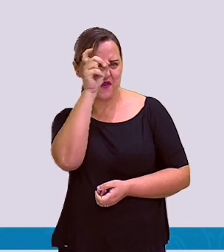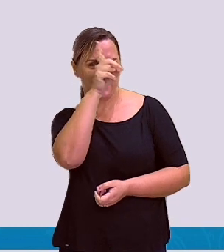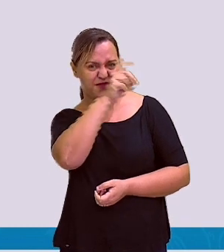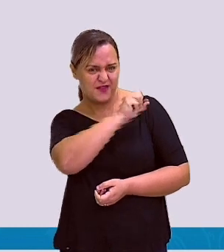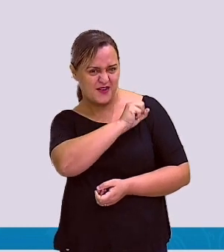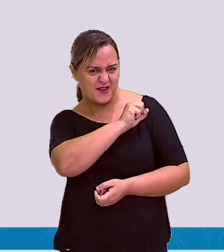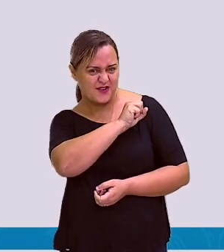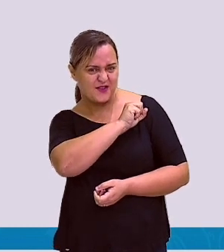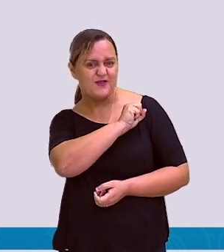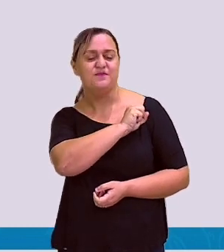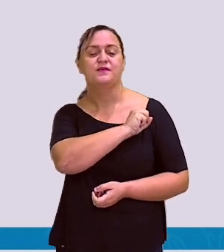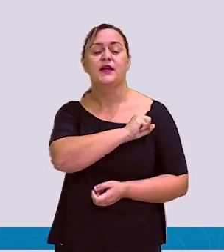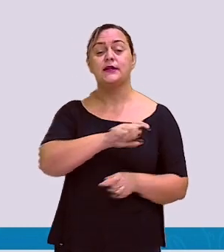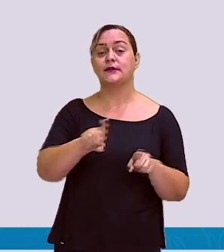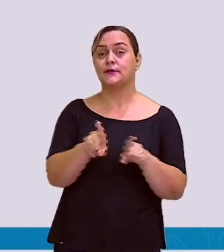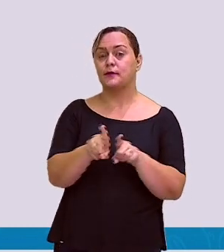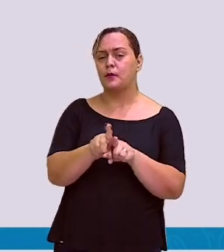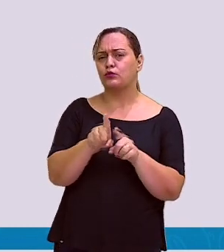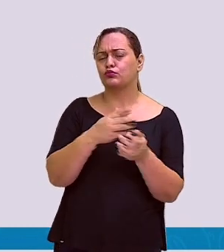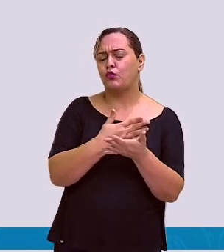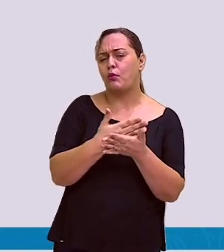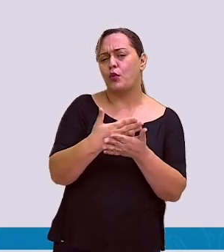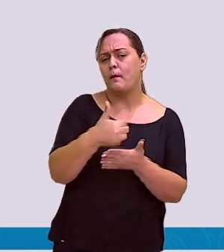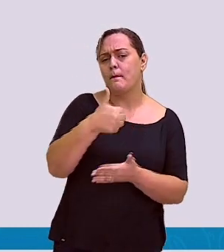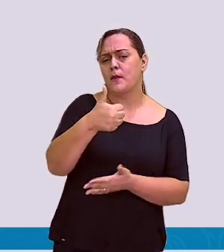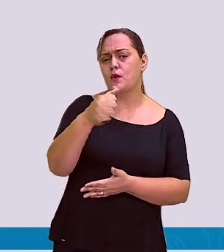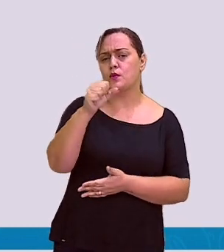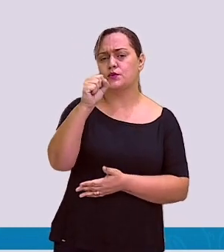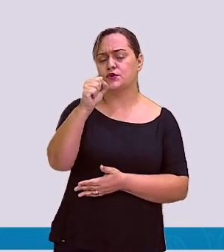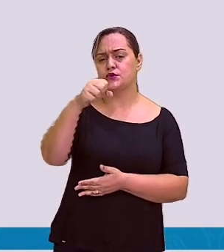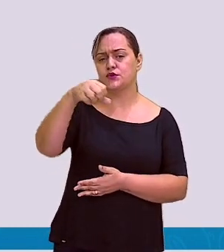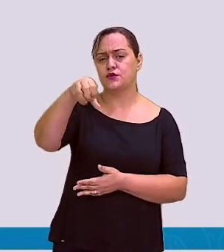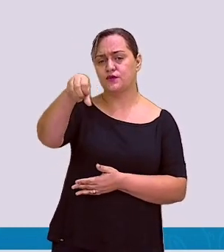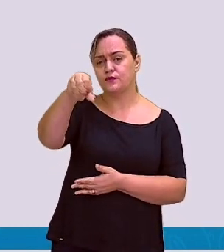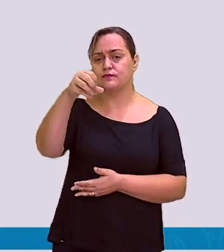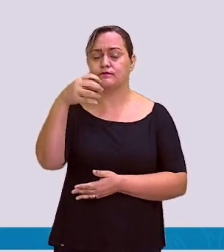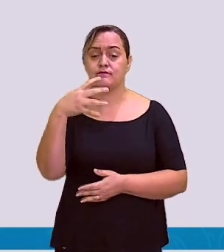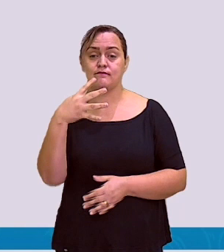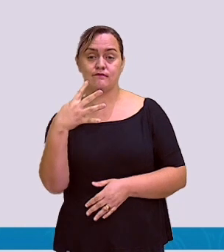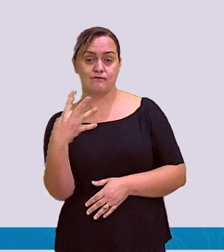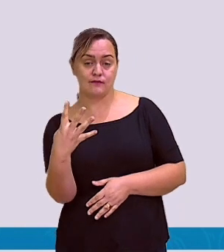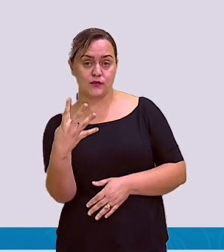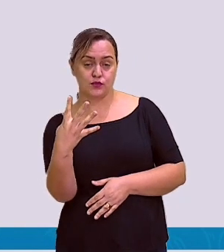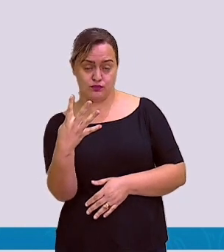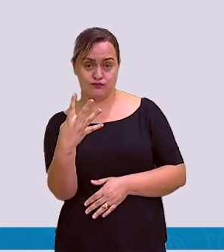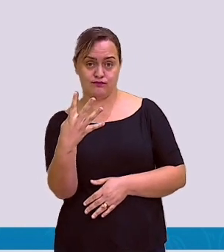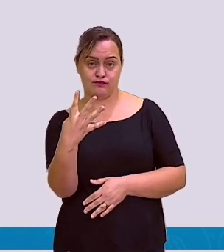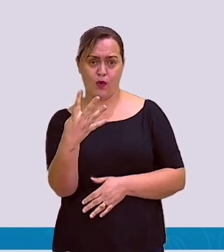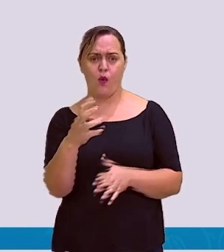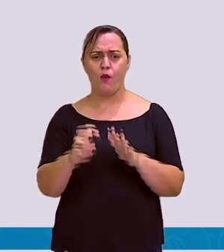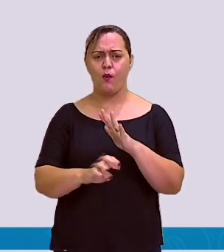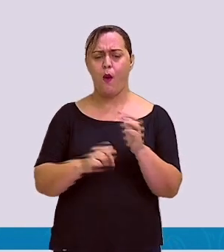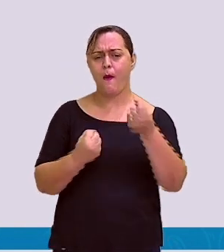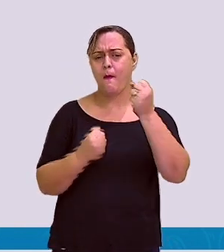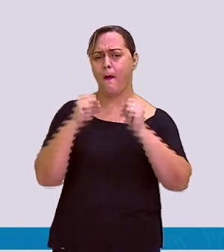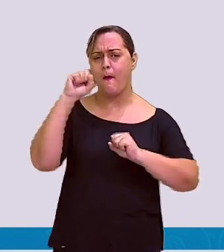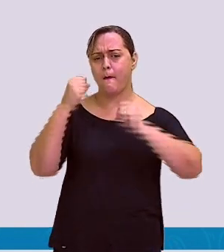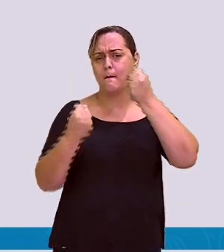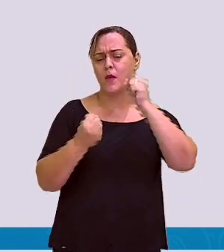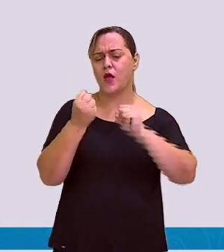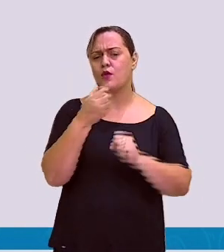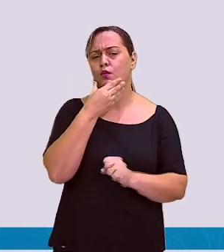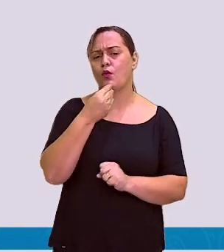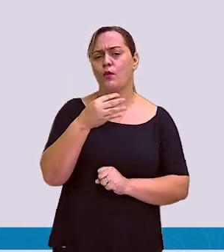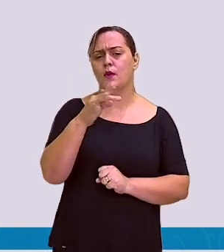em 1894 por uma fábrica comandada por Thomas Edison, nos Estados Unidos. Era